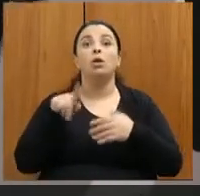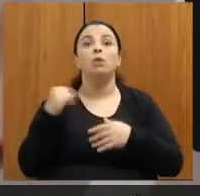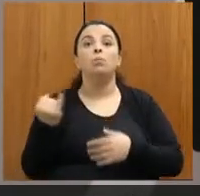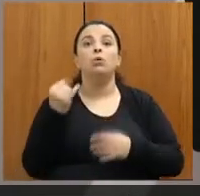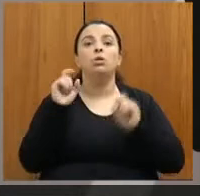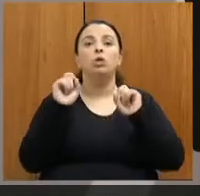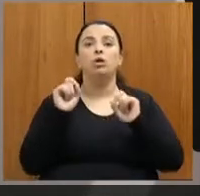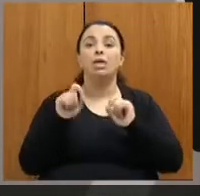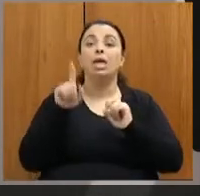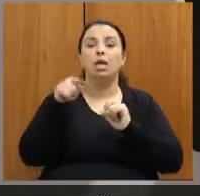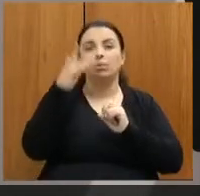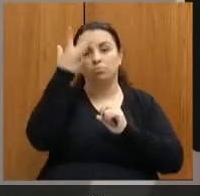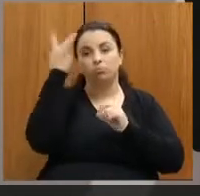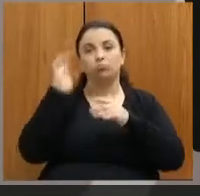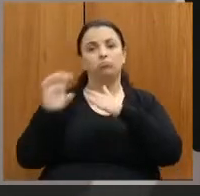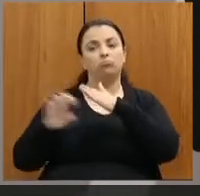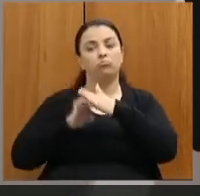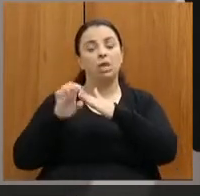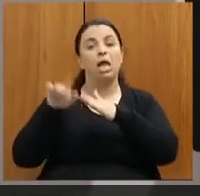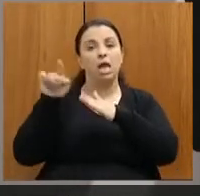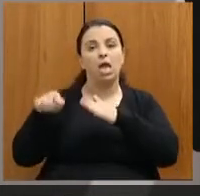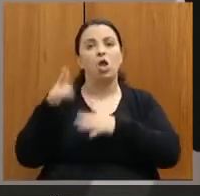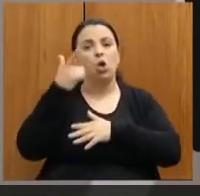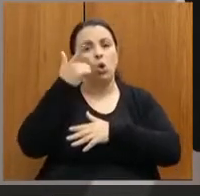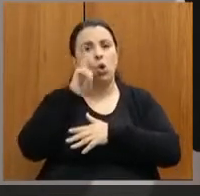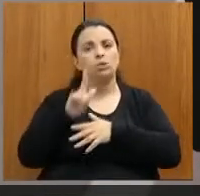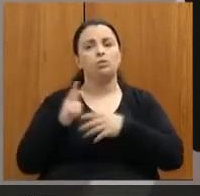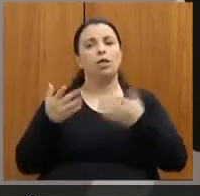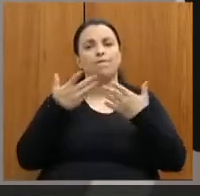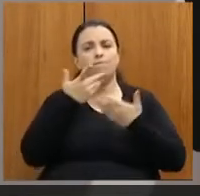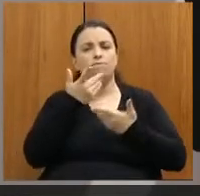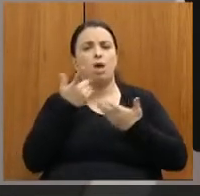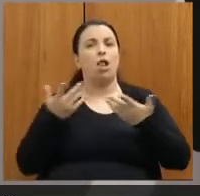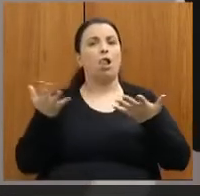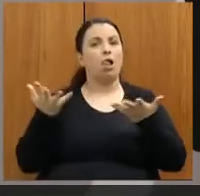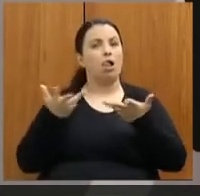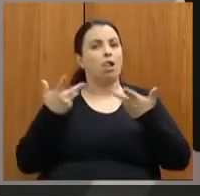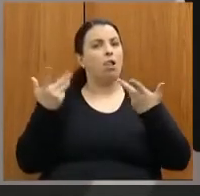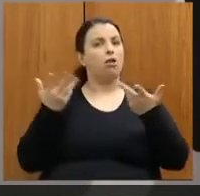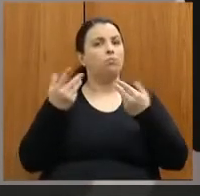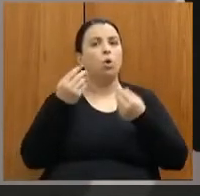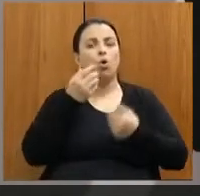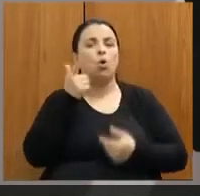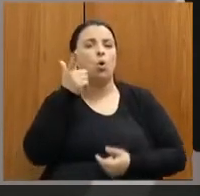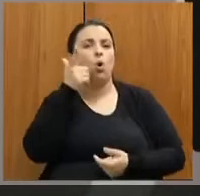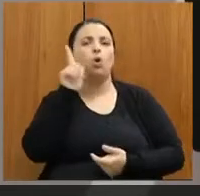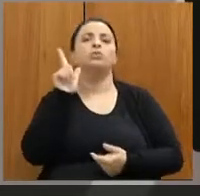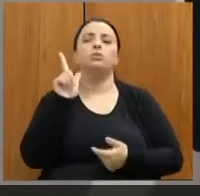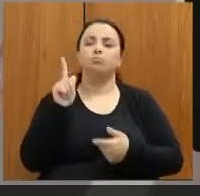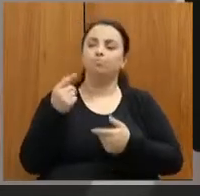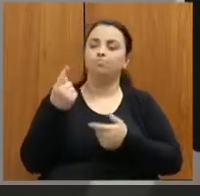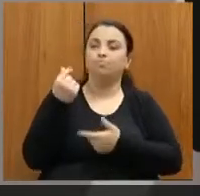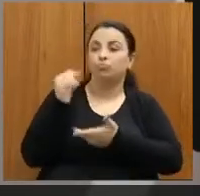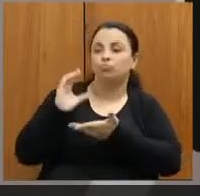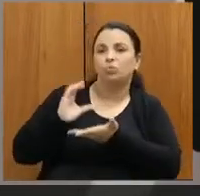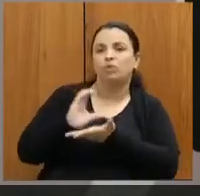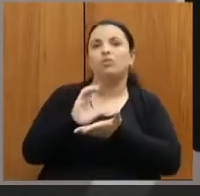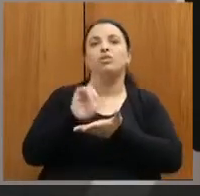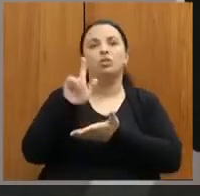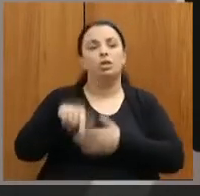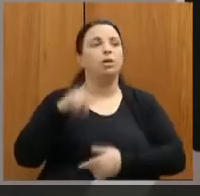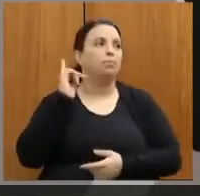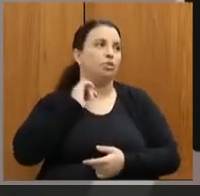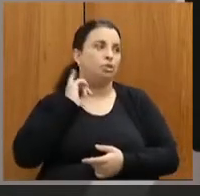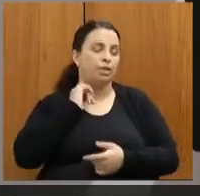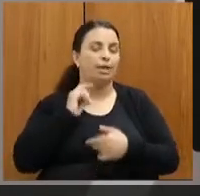Brasil os empresários e investidores tenham facilidade para investir na nossa Minas Gerais e o exemplo do